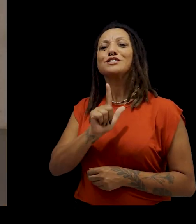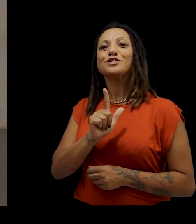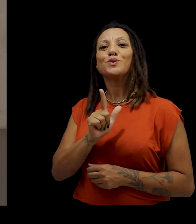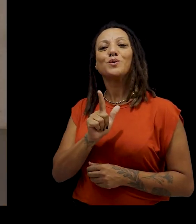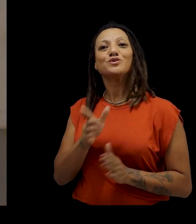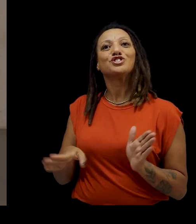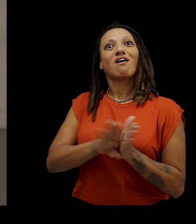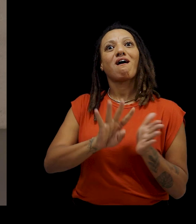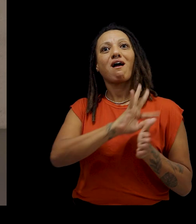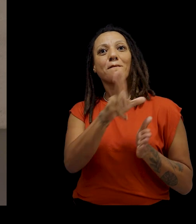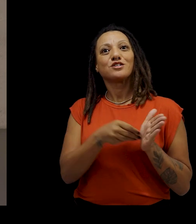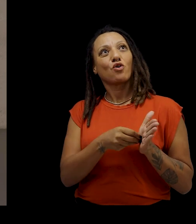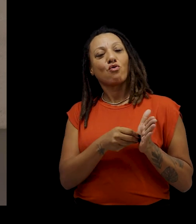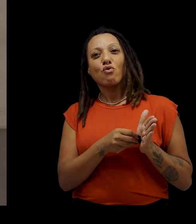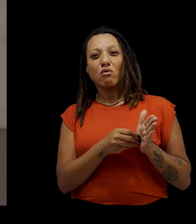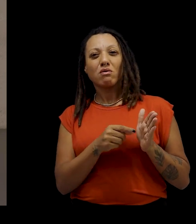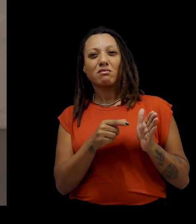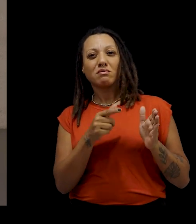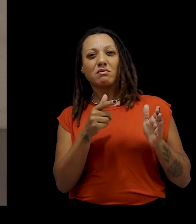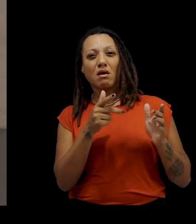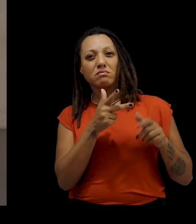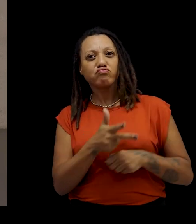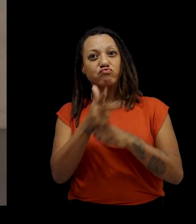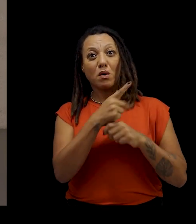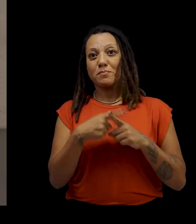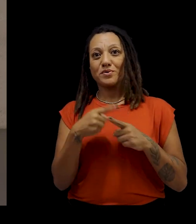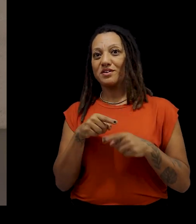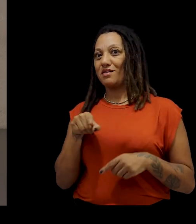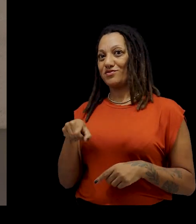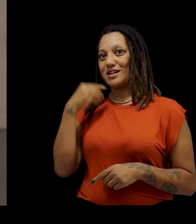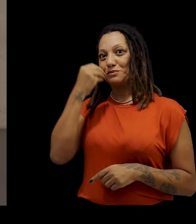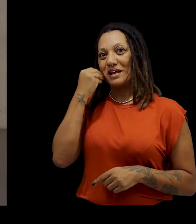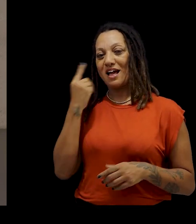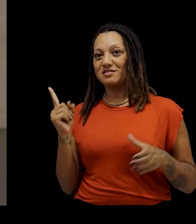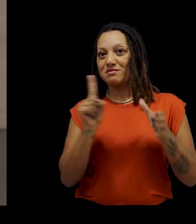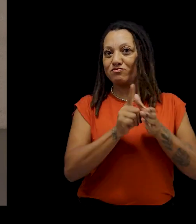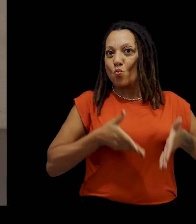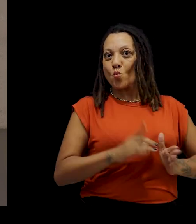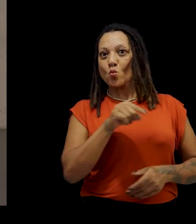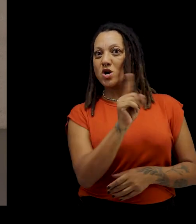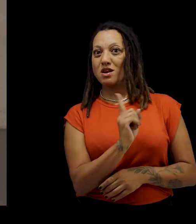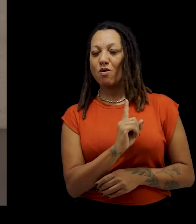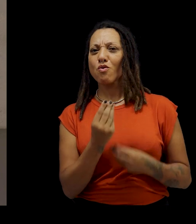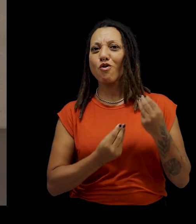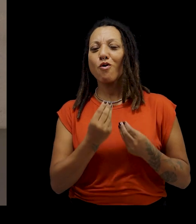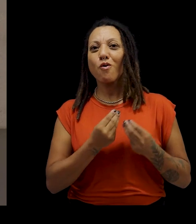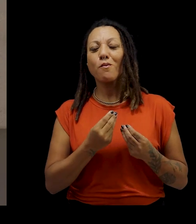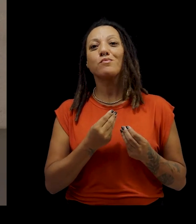Paulo, como que você chegou nesse território da Amazônia, que não é o seu, assim, de pertencimento, de